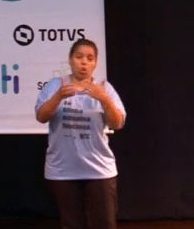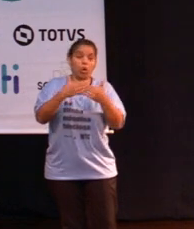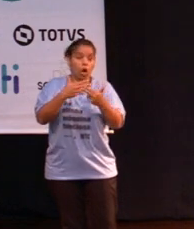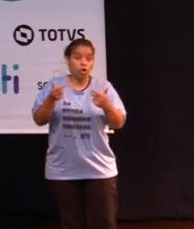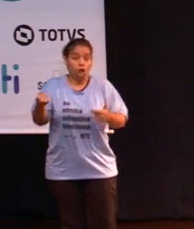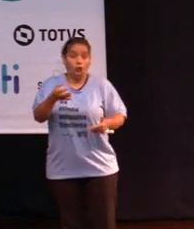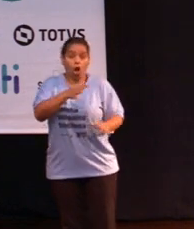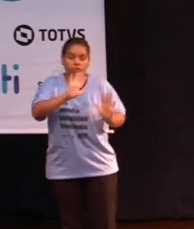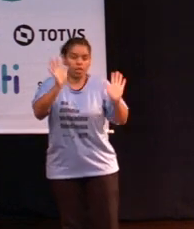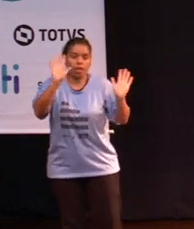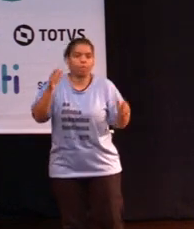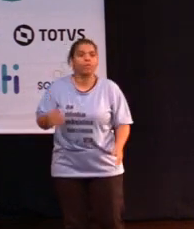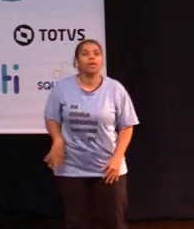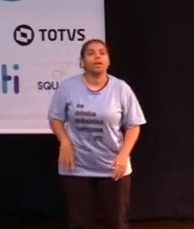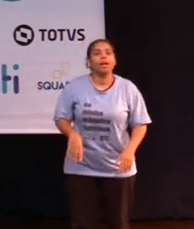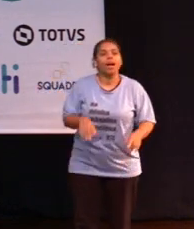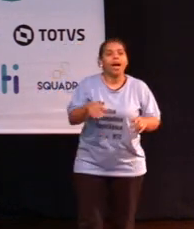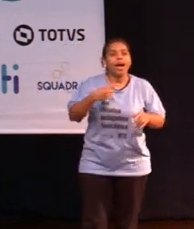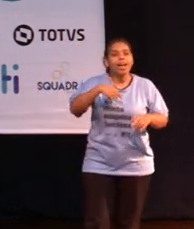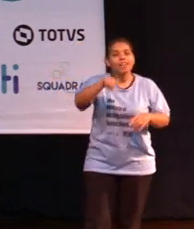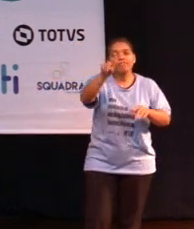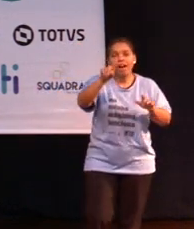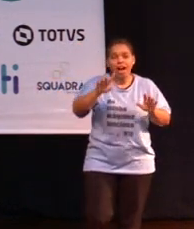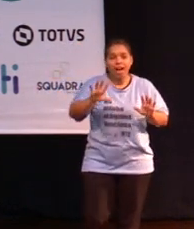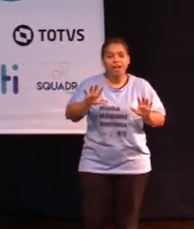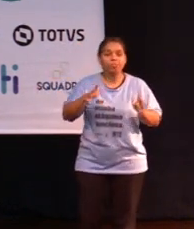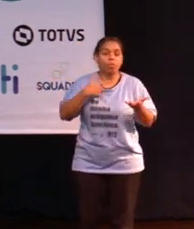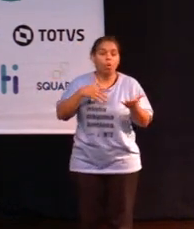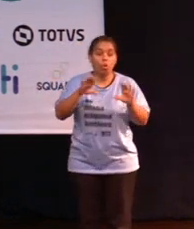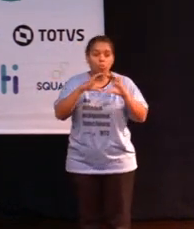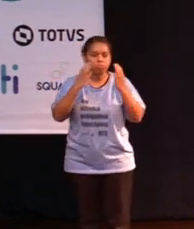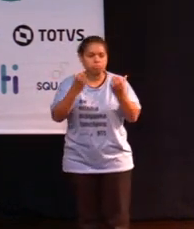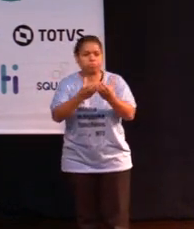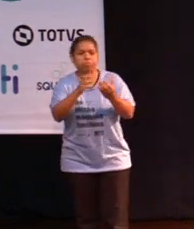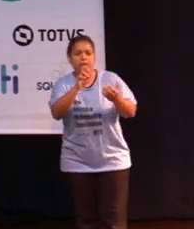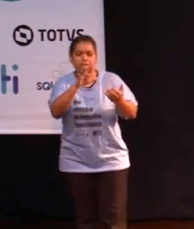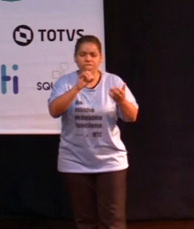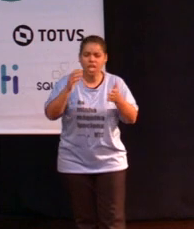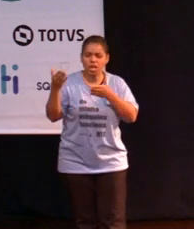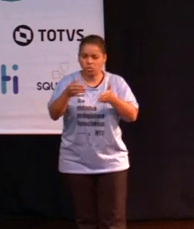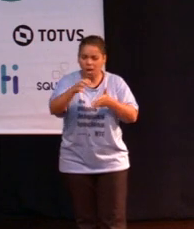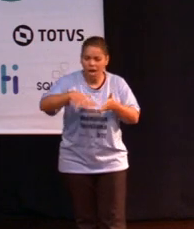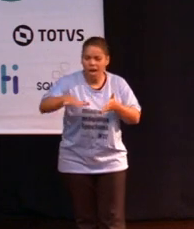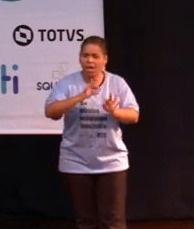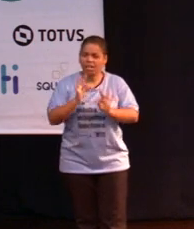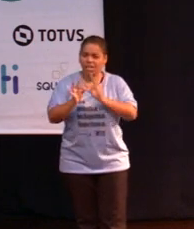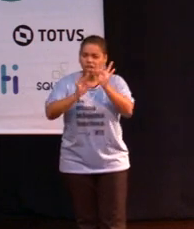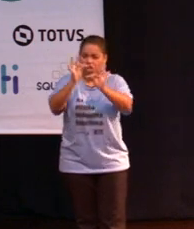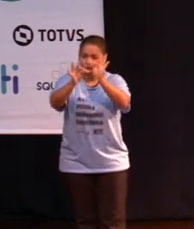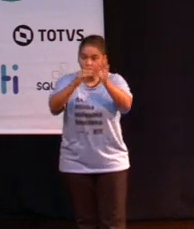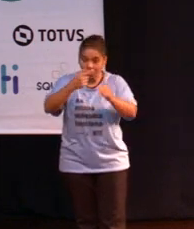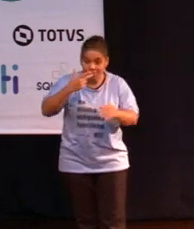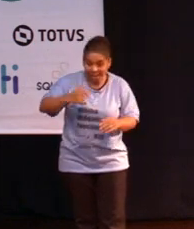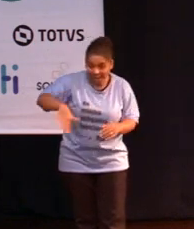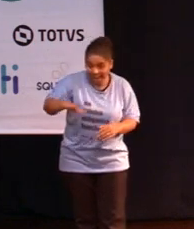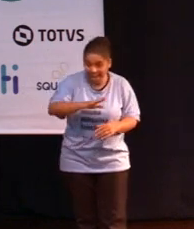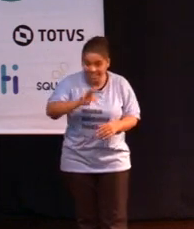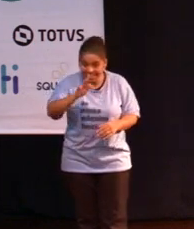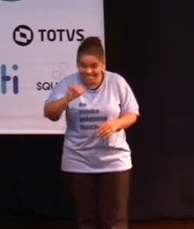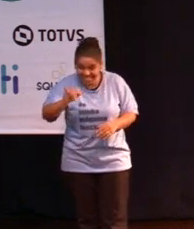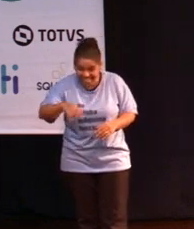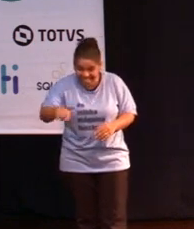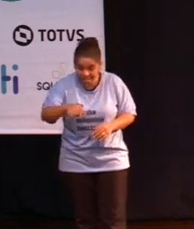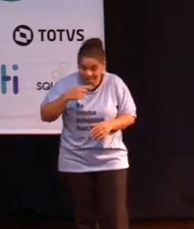mercado vai lá vai o evento volta fascinado e chega para a área de tecnologia e quando a galera falar área de tecnologia quando o negócio